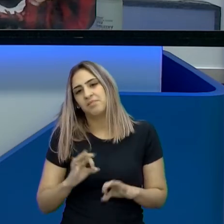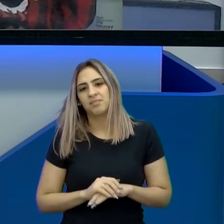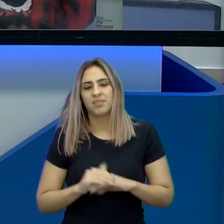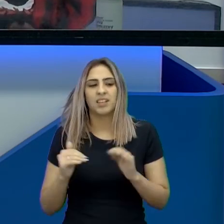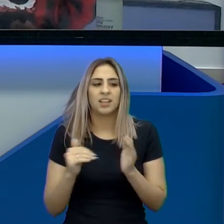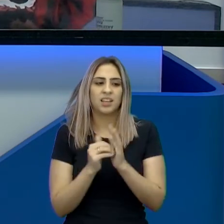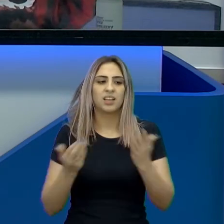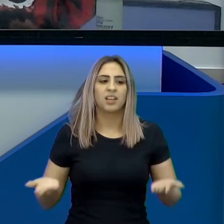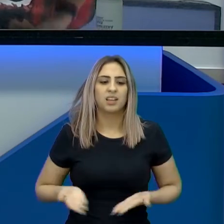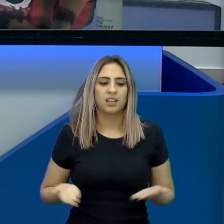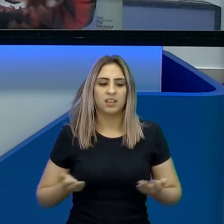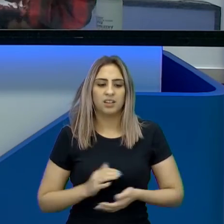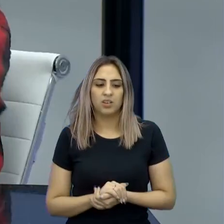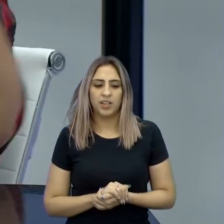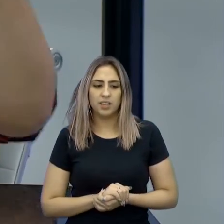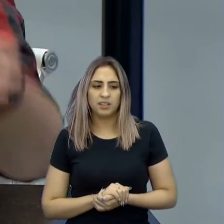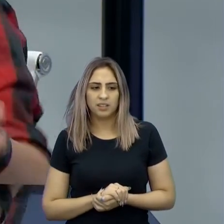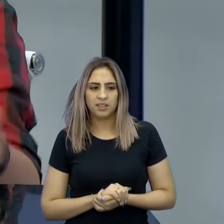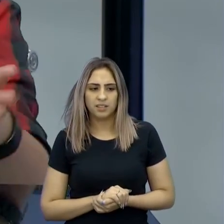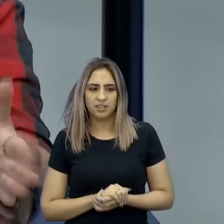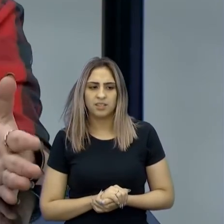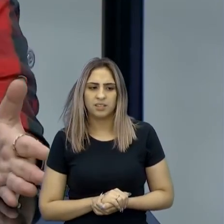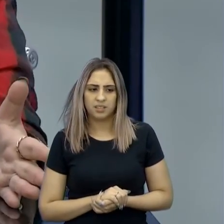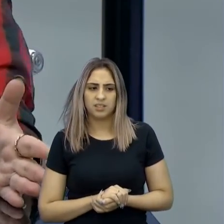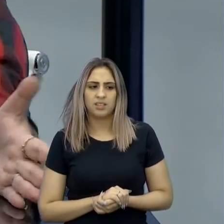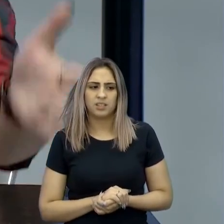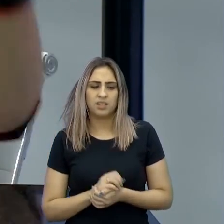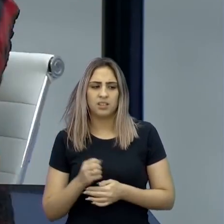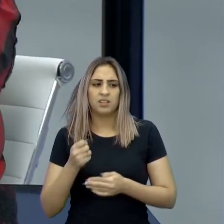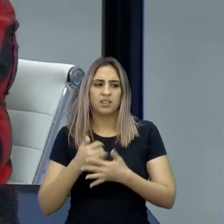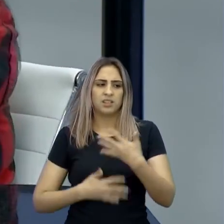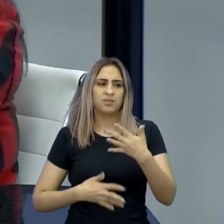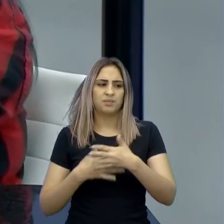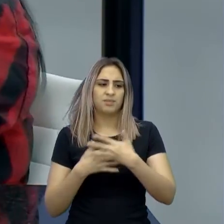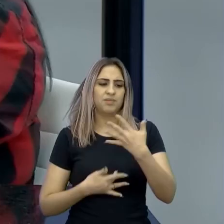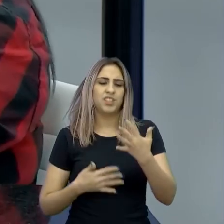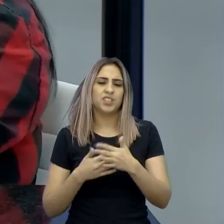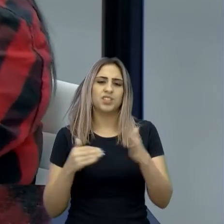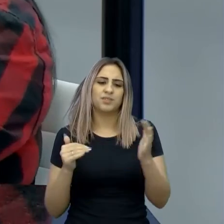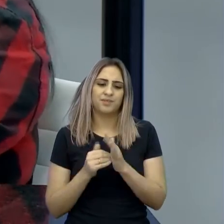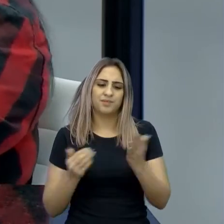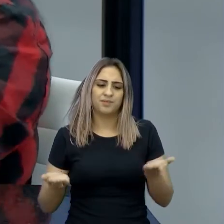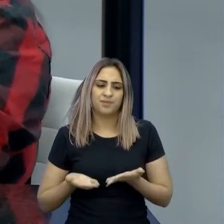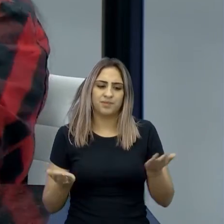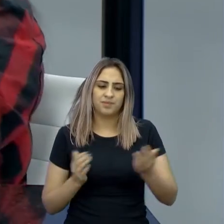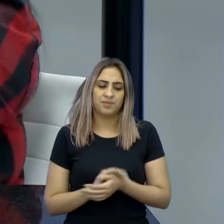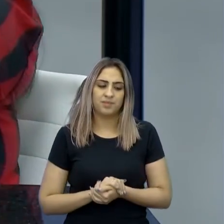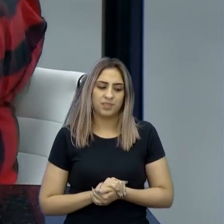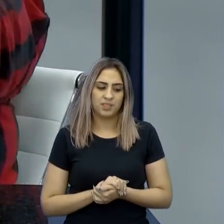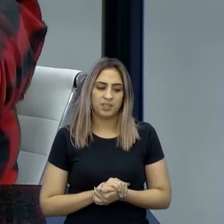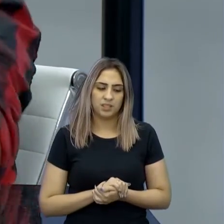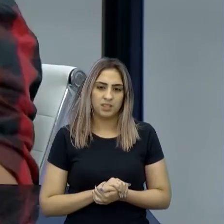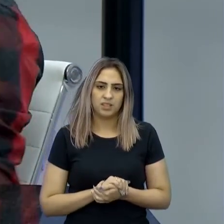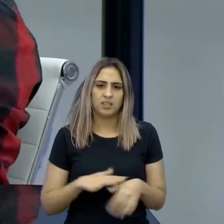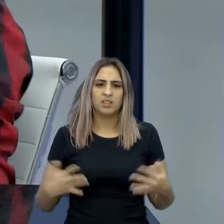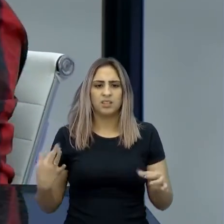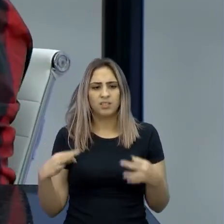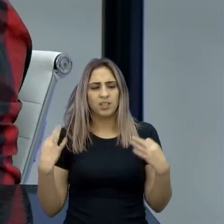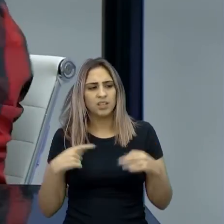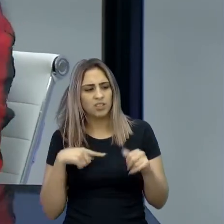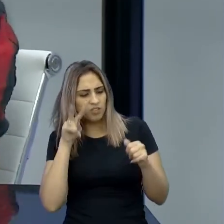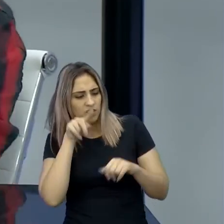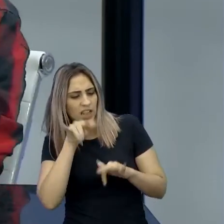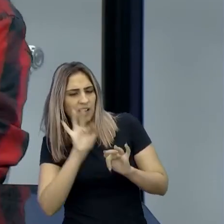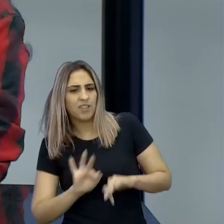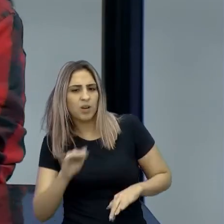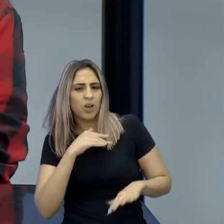esses xerox da universidade. E, assim, o primeiro xerox que eu usei, até hoje, ele me serve. Às vezes eu falo, cara, é verdade, eu vi isso na